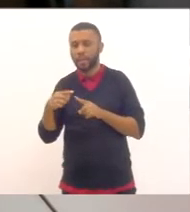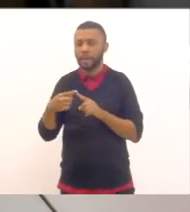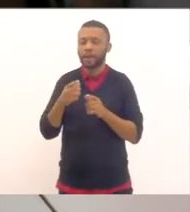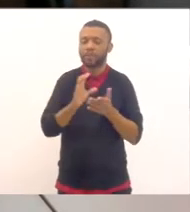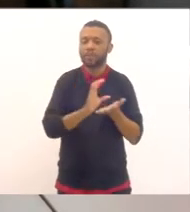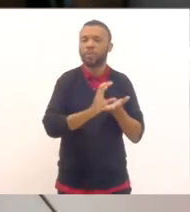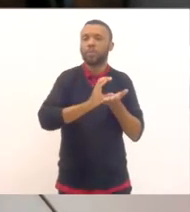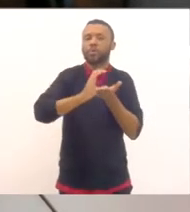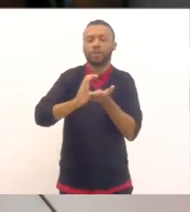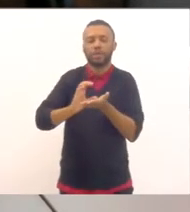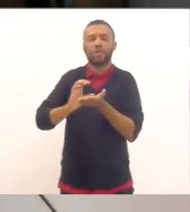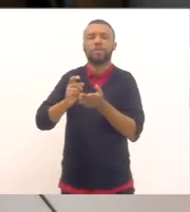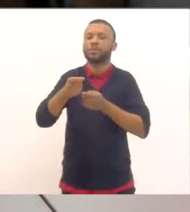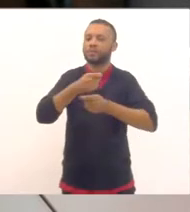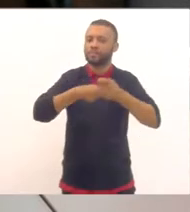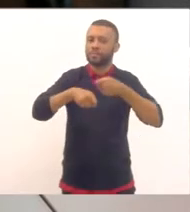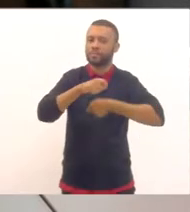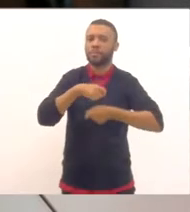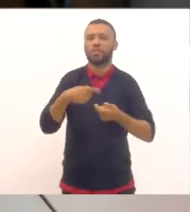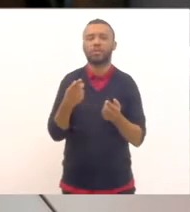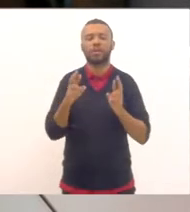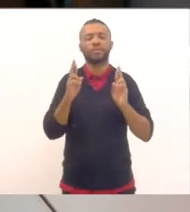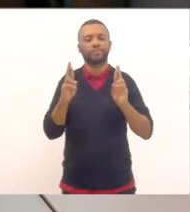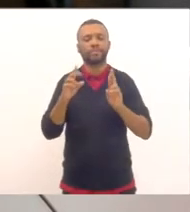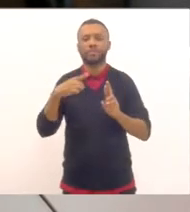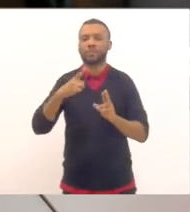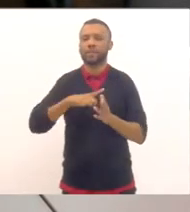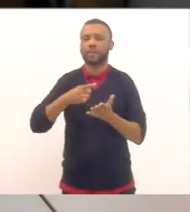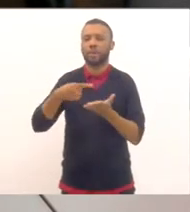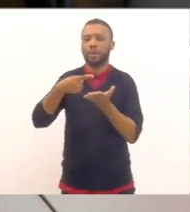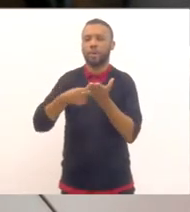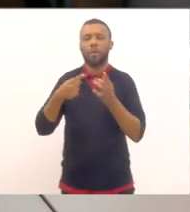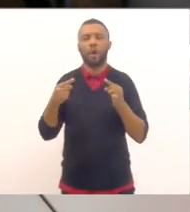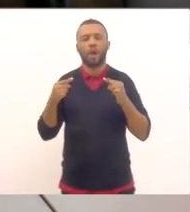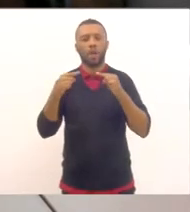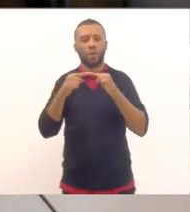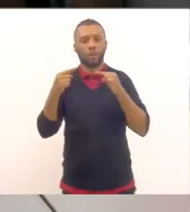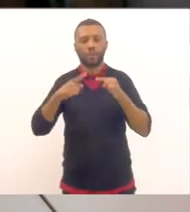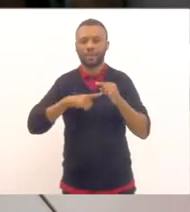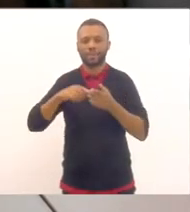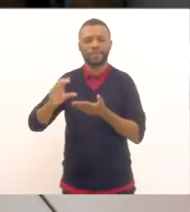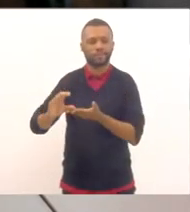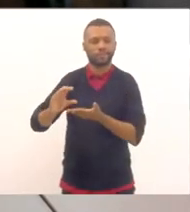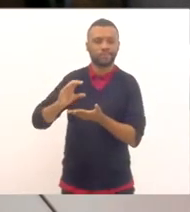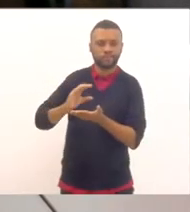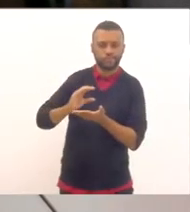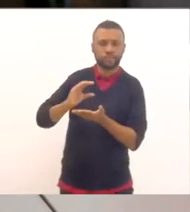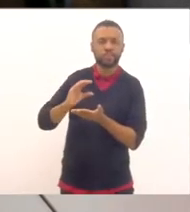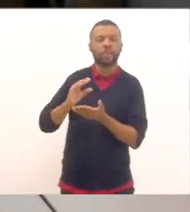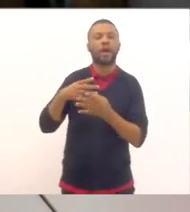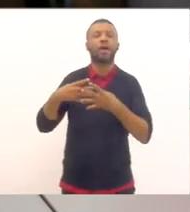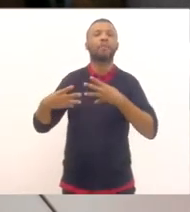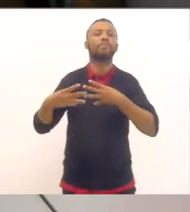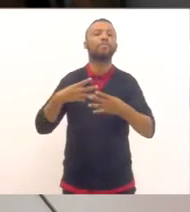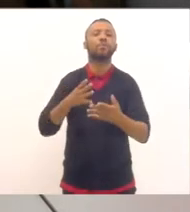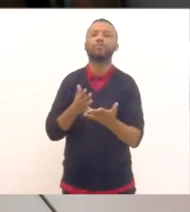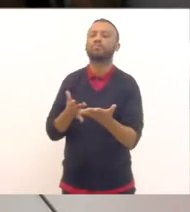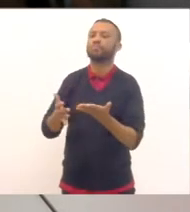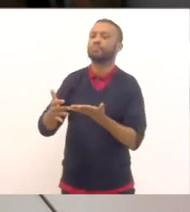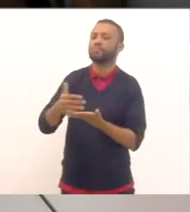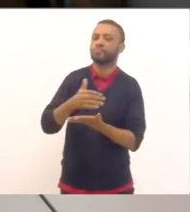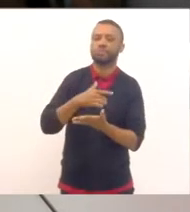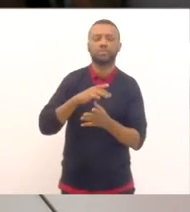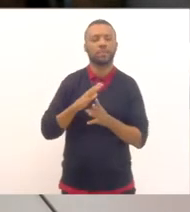administração Então a nossa expectativa é que a gente tenha um acordo aonde essa questão do recurso pra fluxo de caixa vai ser